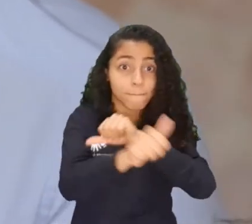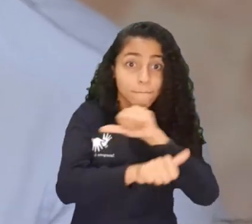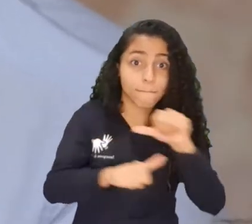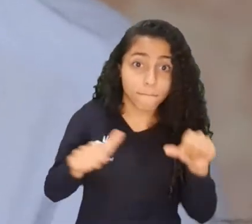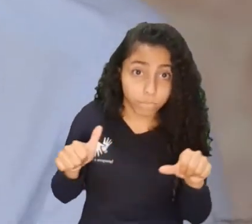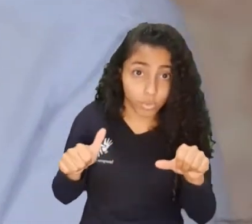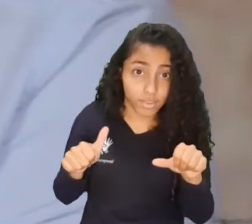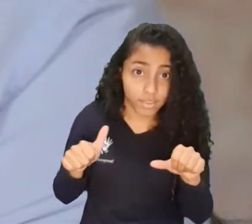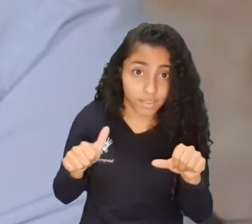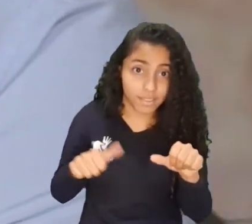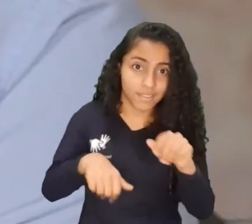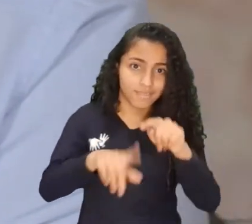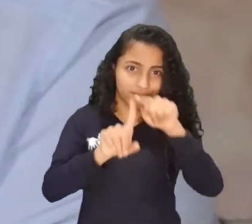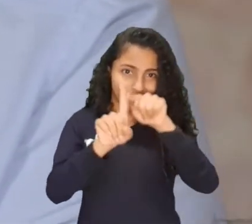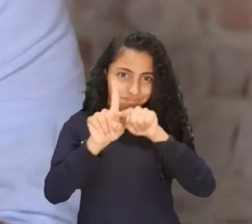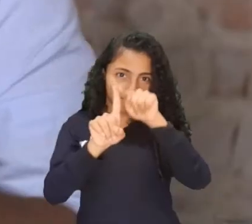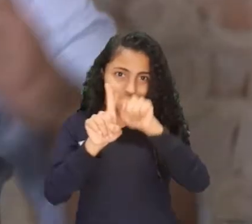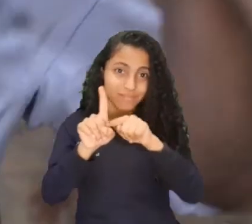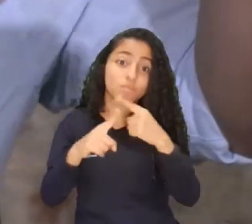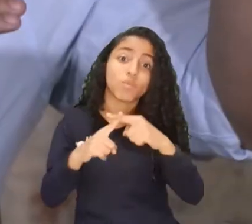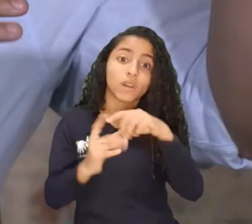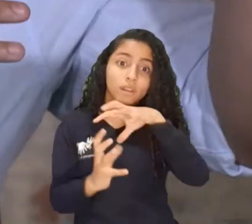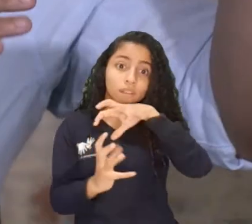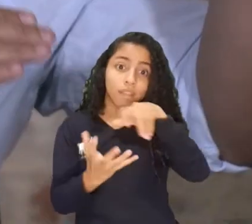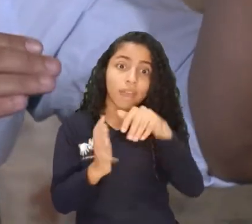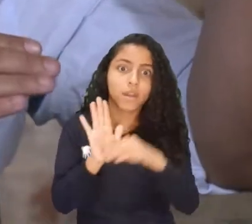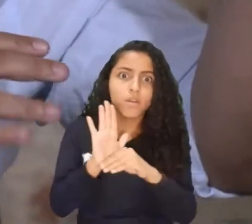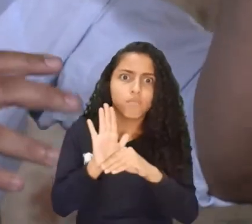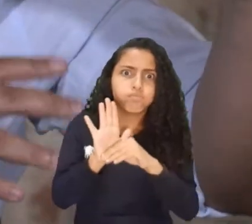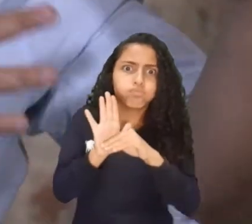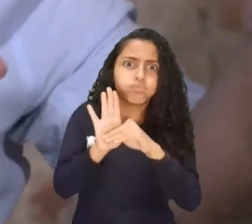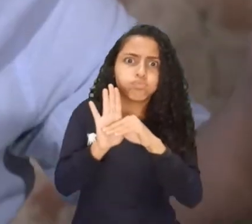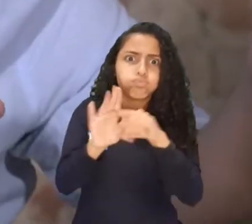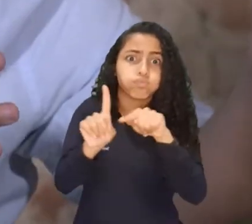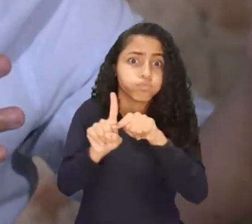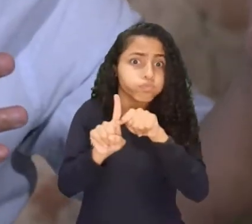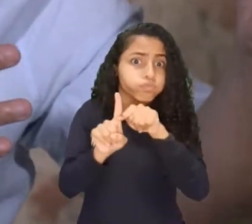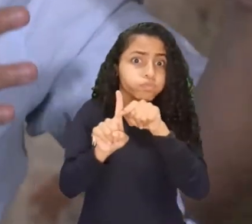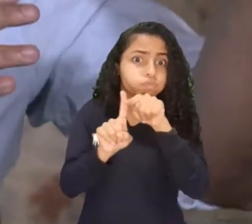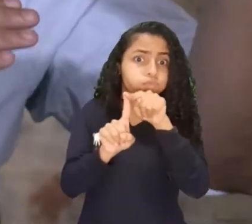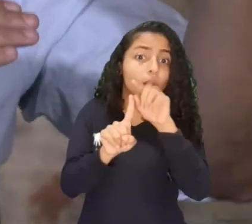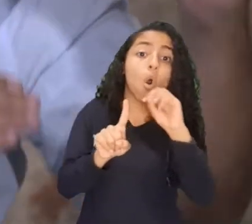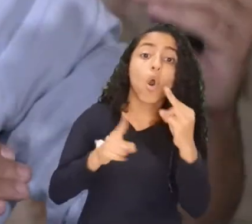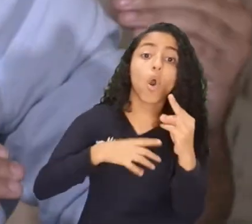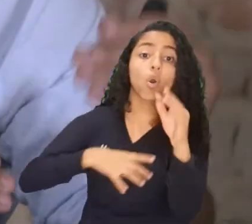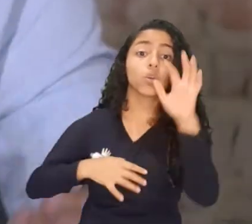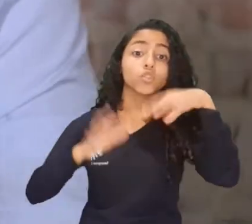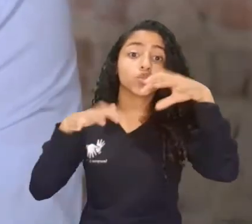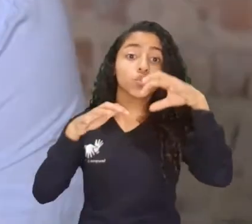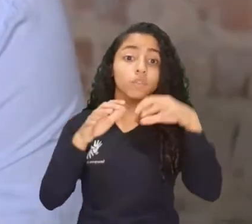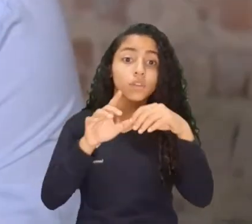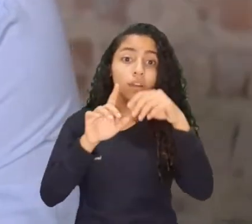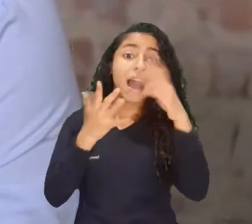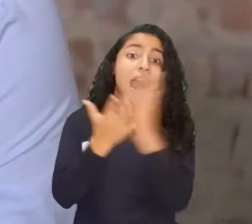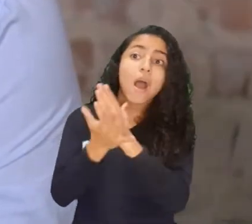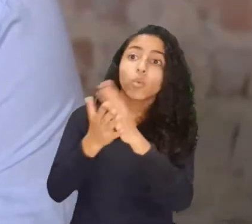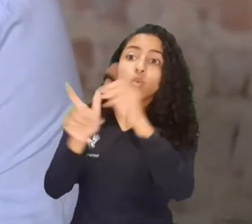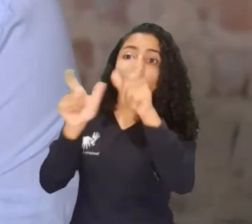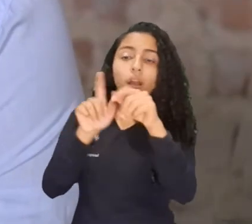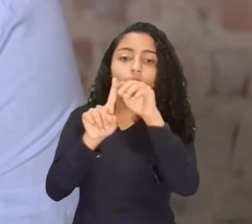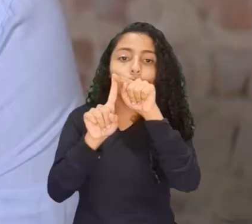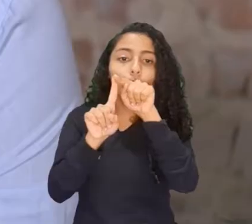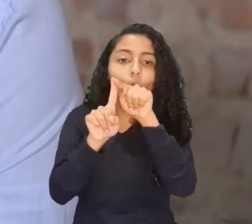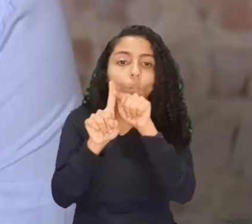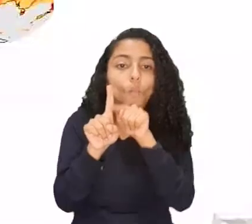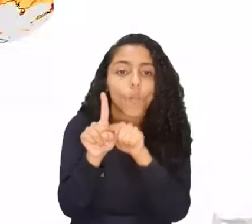temperatura, porque a temperatura do planeta vai aumentar, ou umidade, porque em algumas regiões, por exemplo, do Brasil, a umidade vai diminuir, eu só preciso trocar